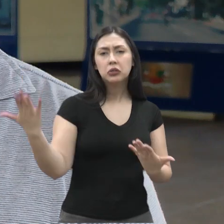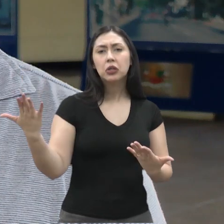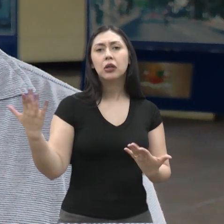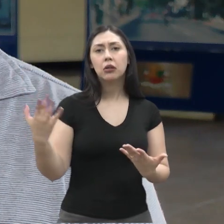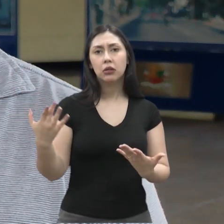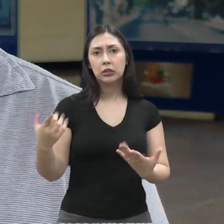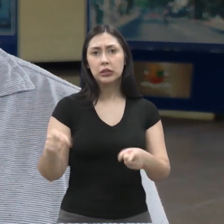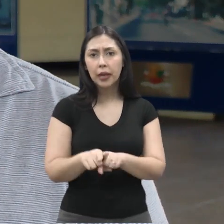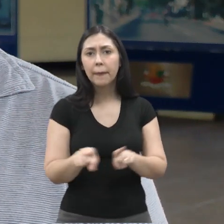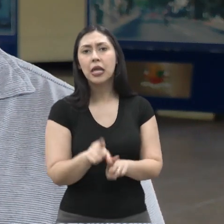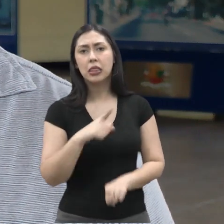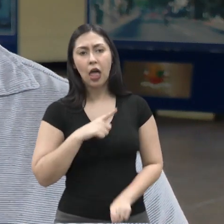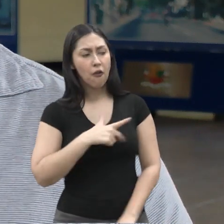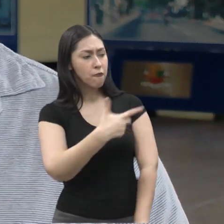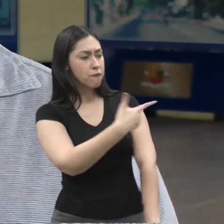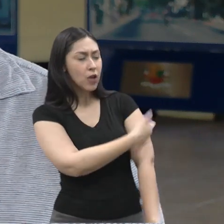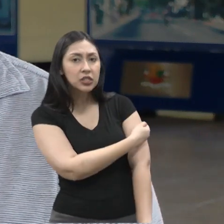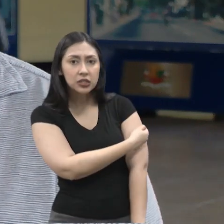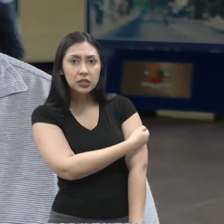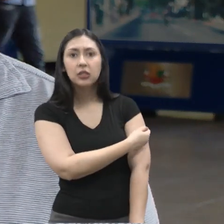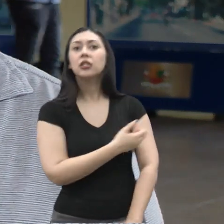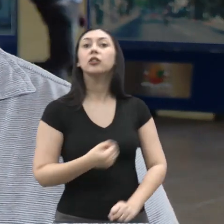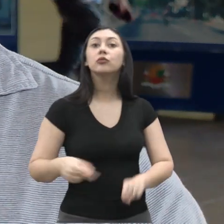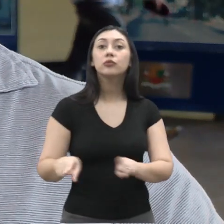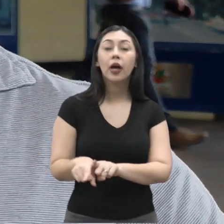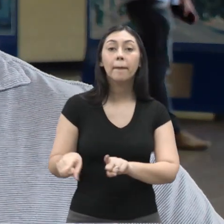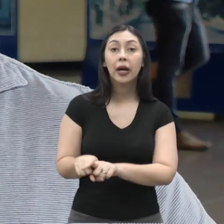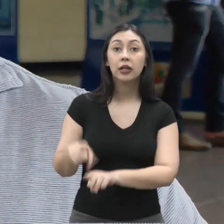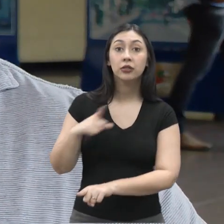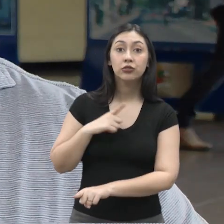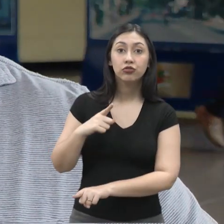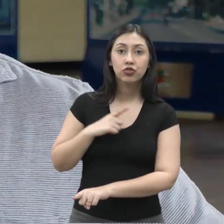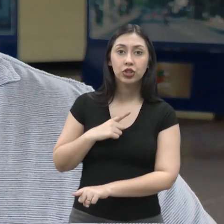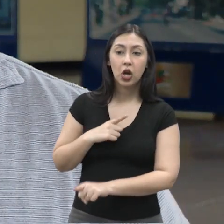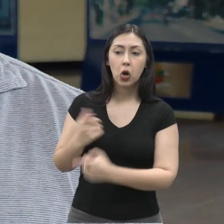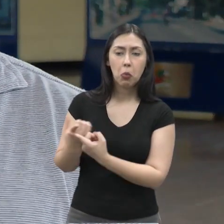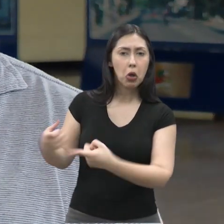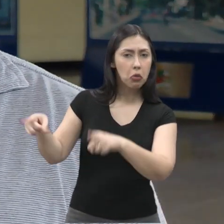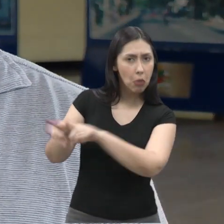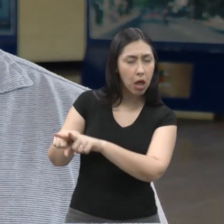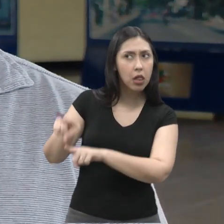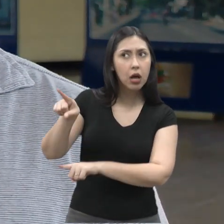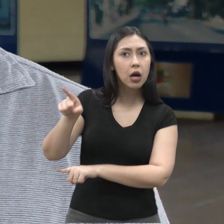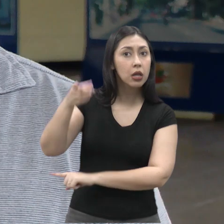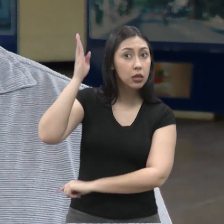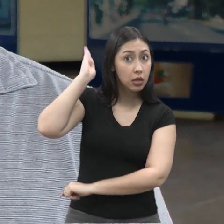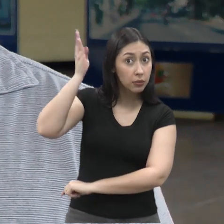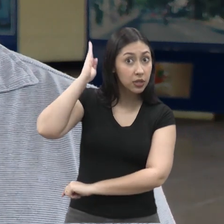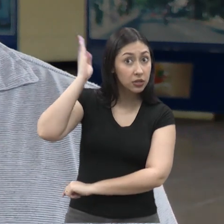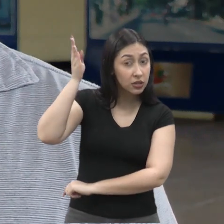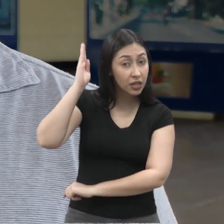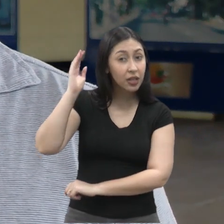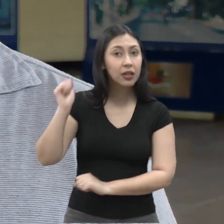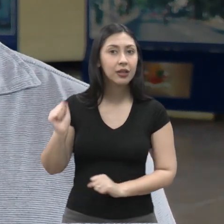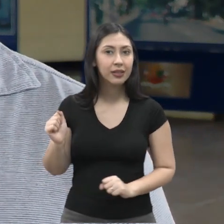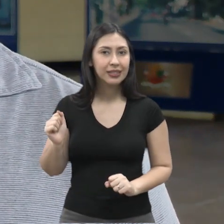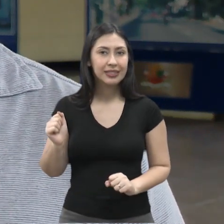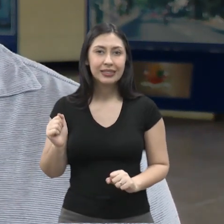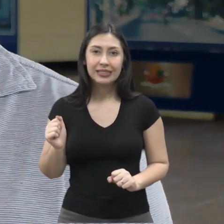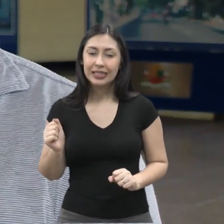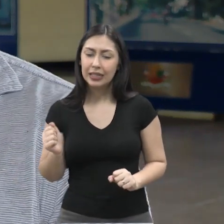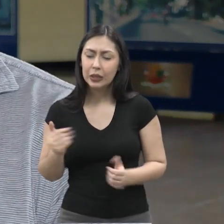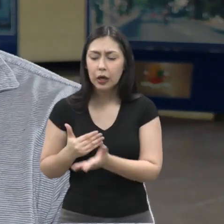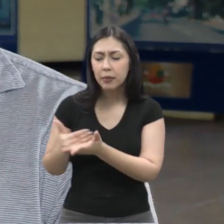vacina e também na época da assinatura do Convênio de Taubaté, né, que vai estabelecer uma relação, eu diria, um tanto